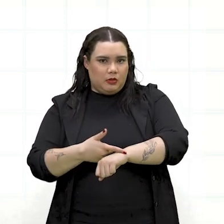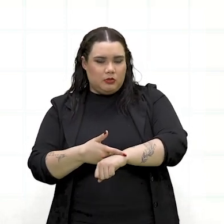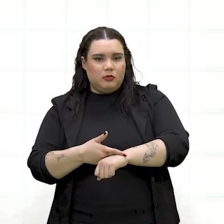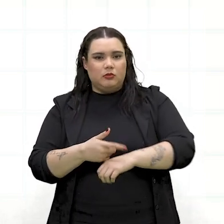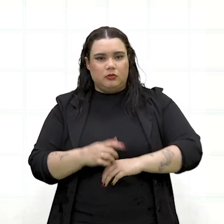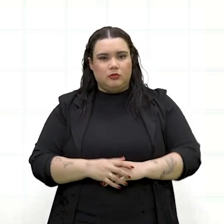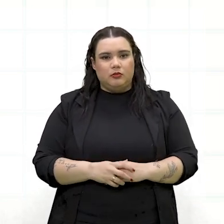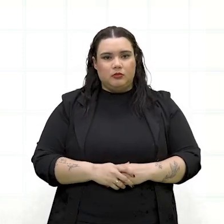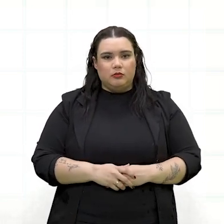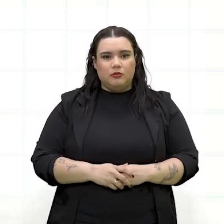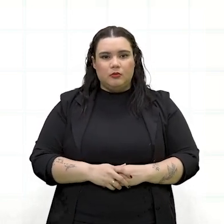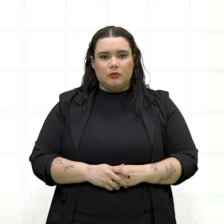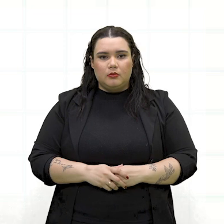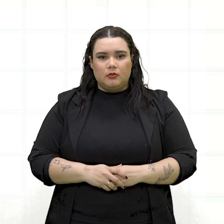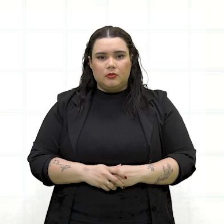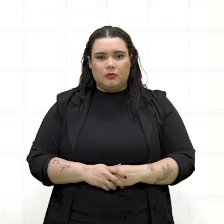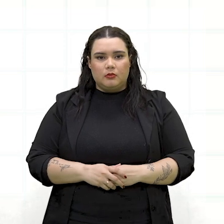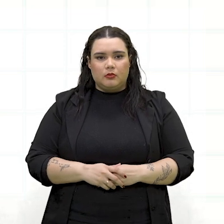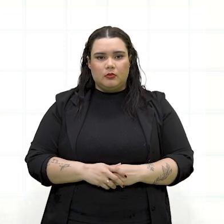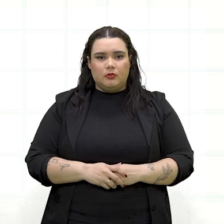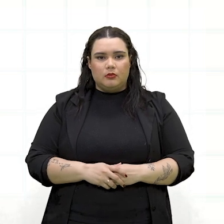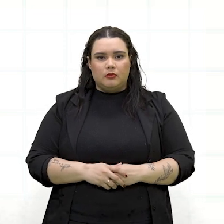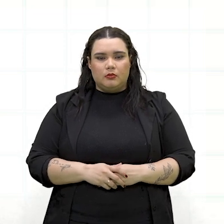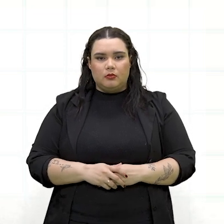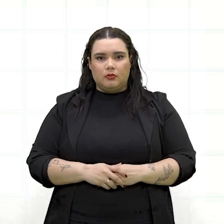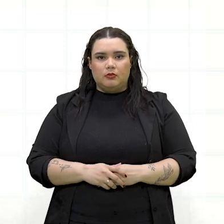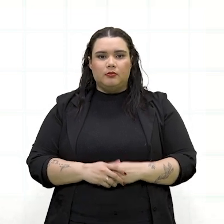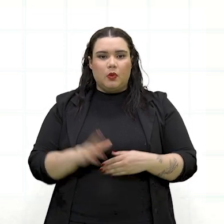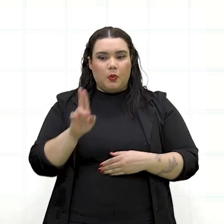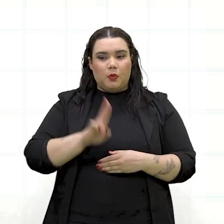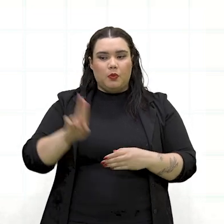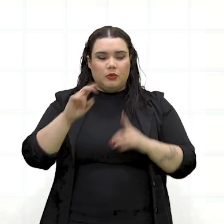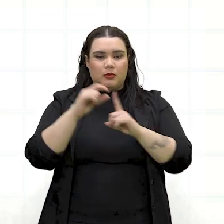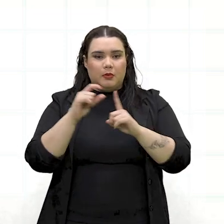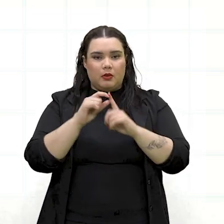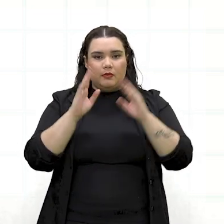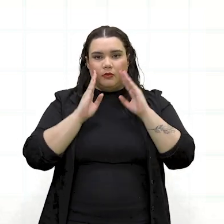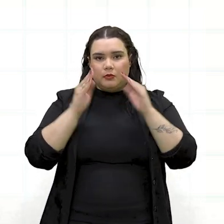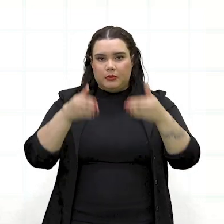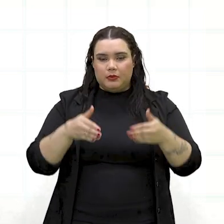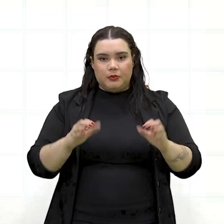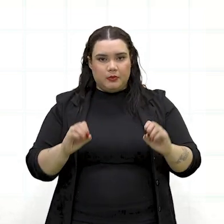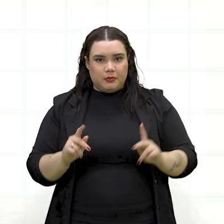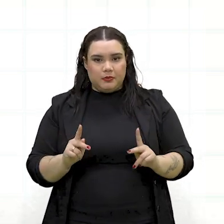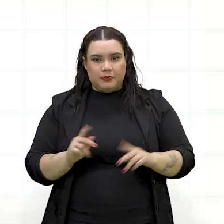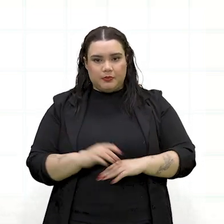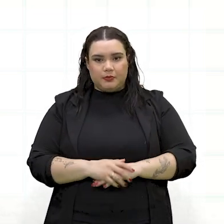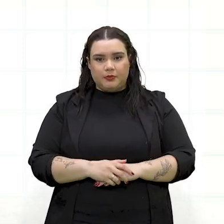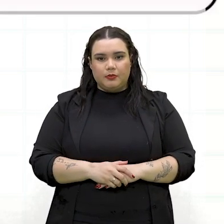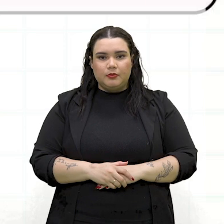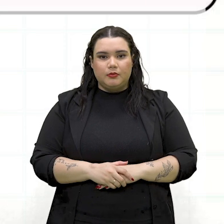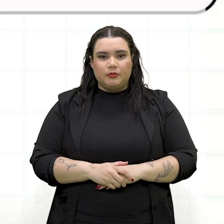é bem rude mesmo. Usem o can I have em restaurantes, certo?